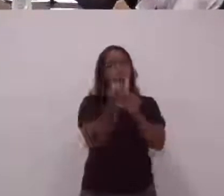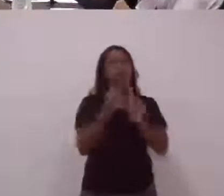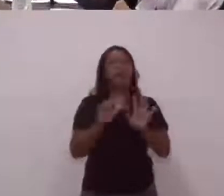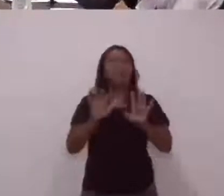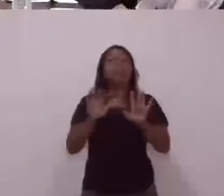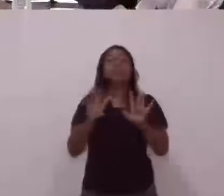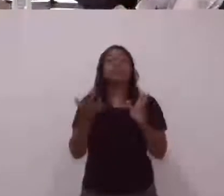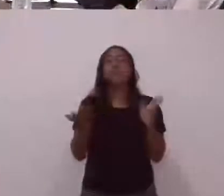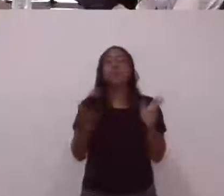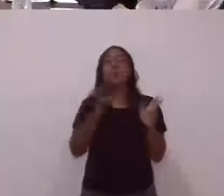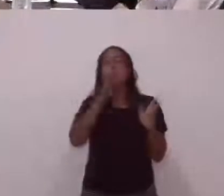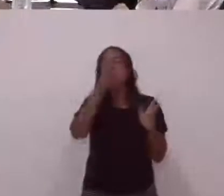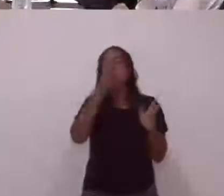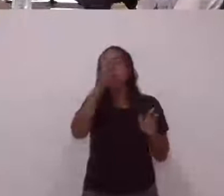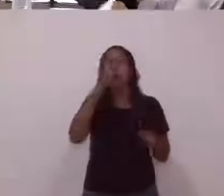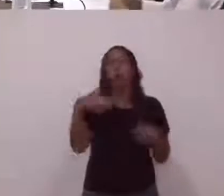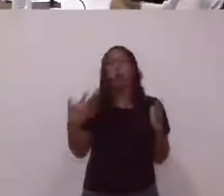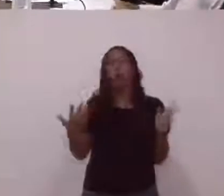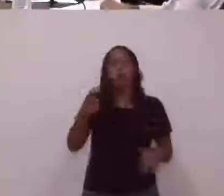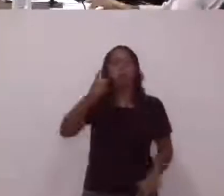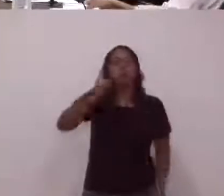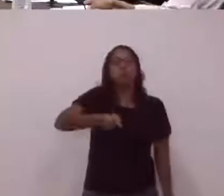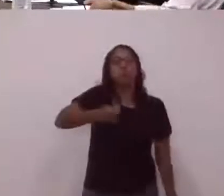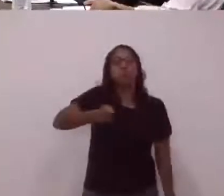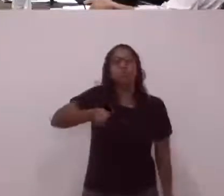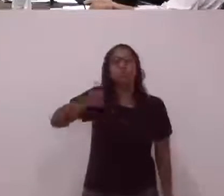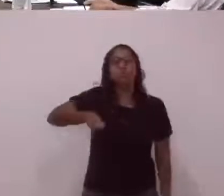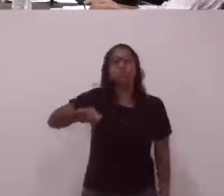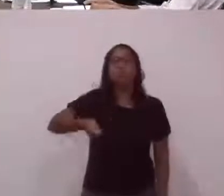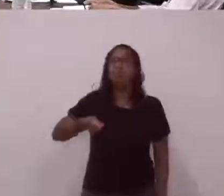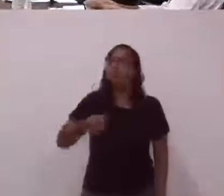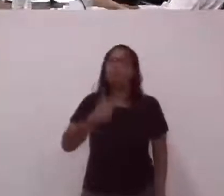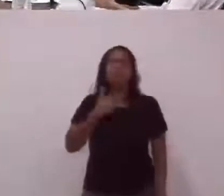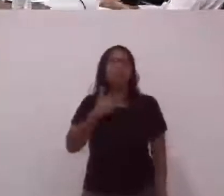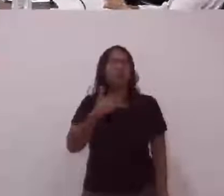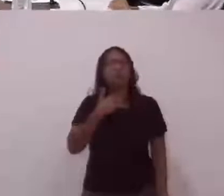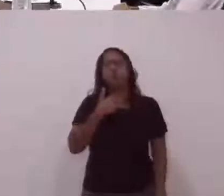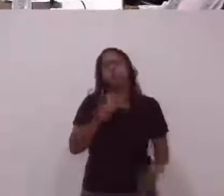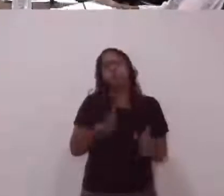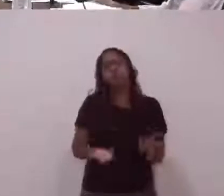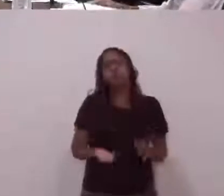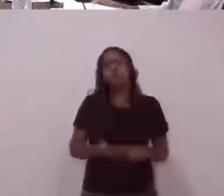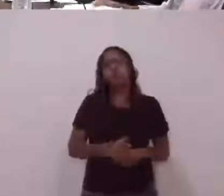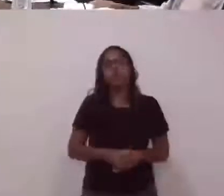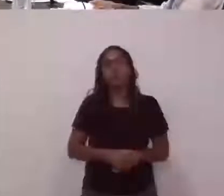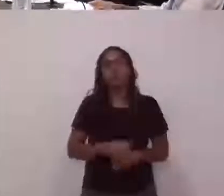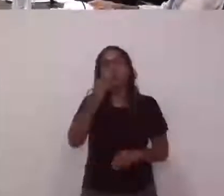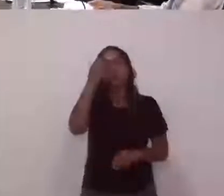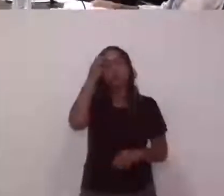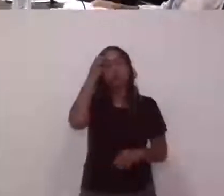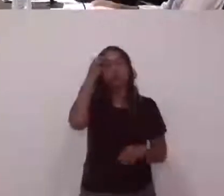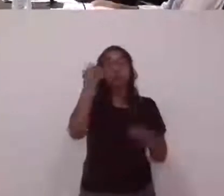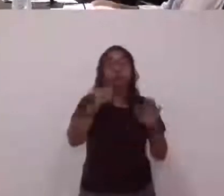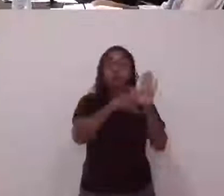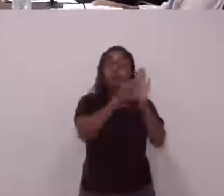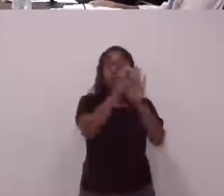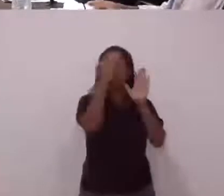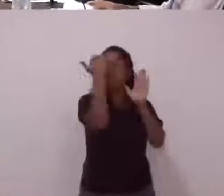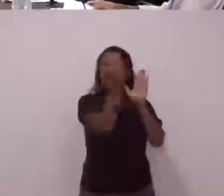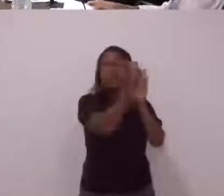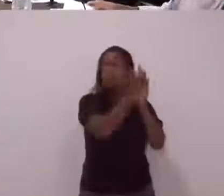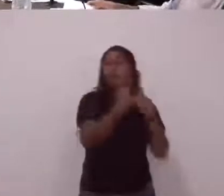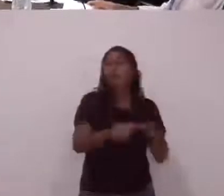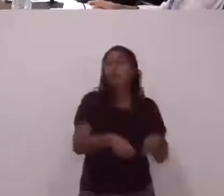modo totalmente arbitrário. não estava na esfera legítima de opções dos demandados, simplesmente